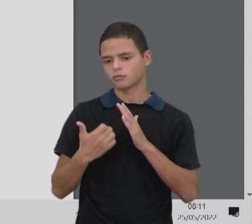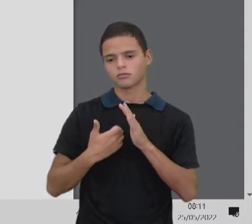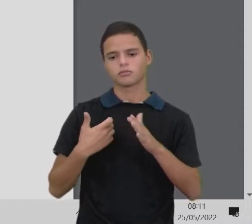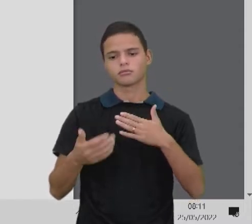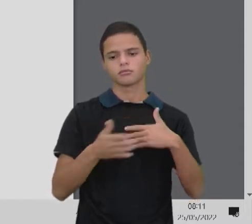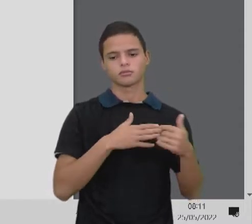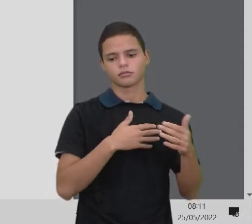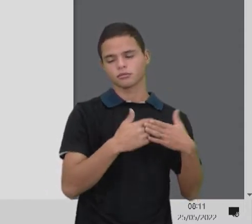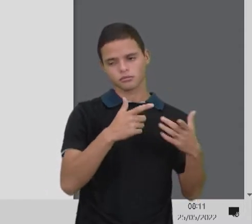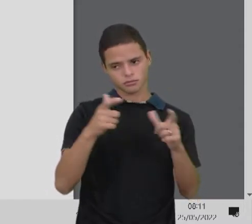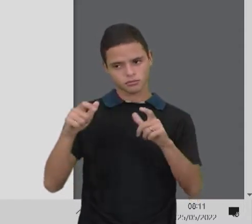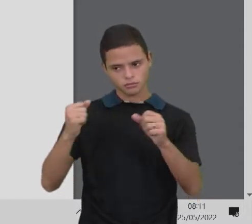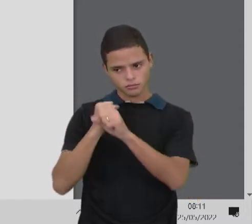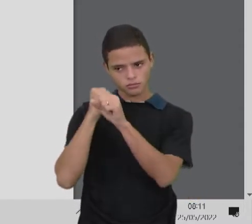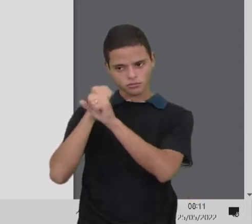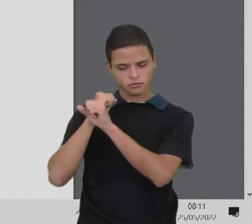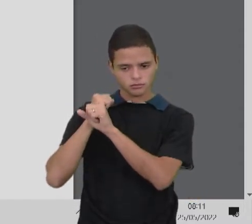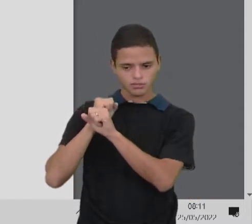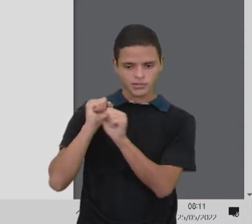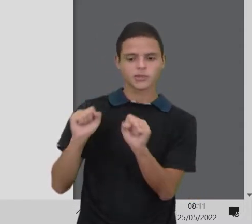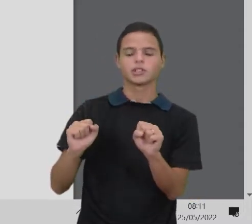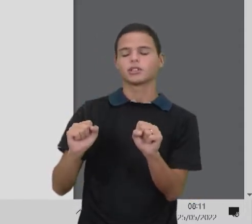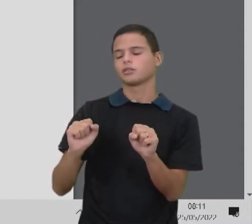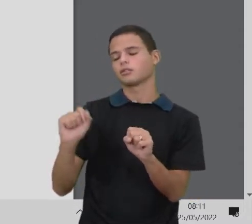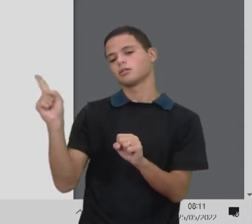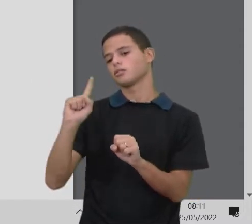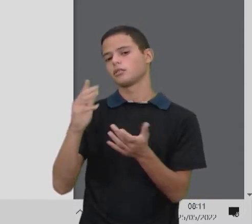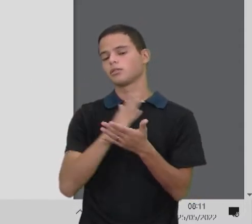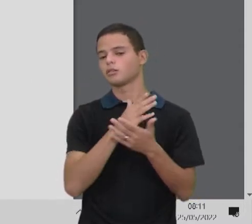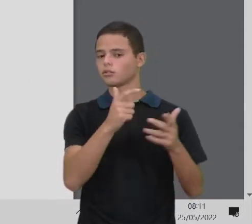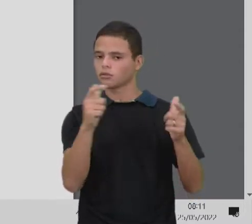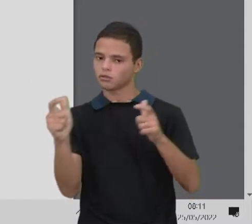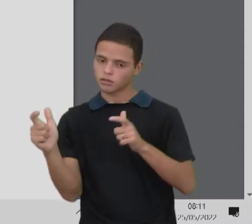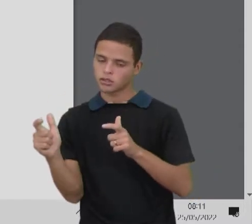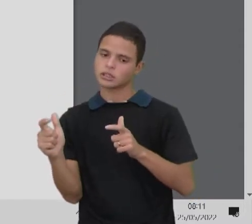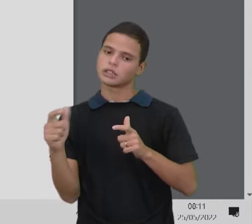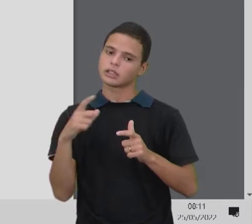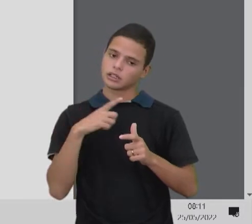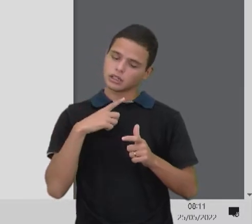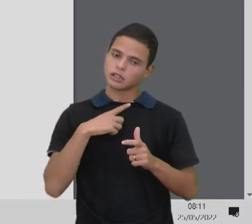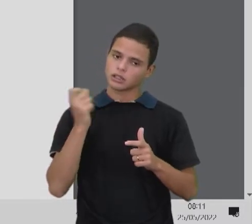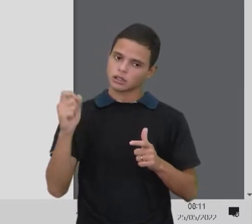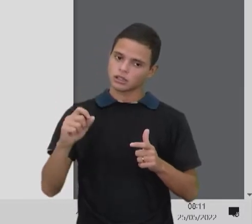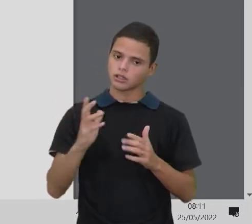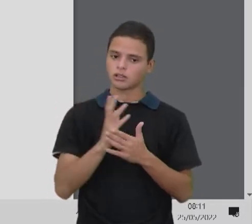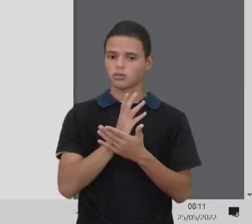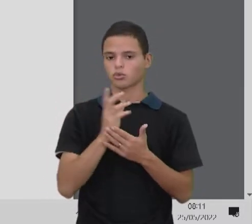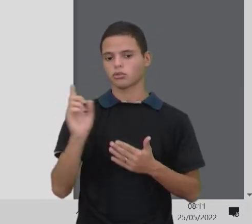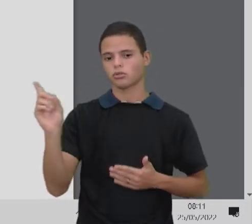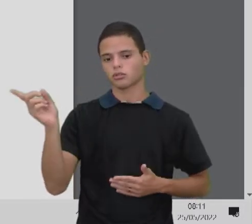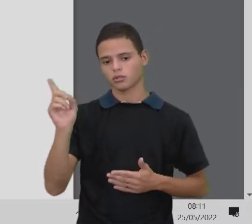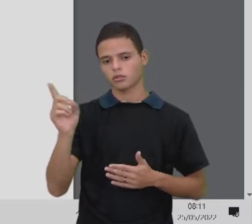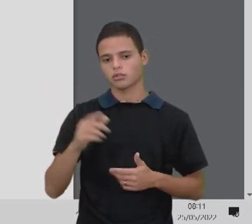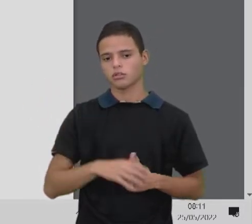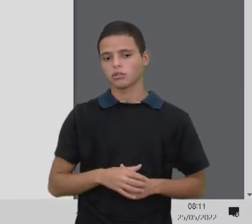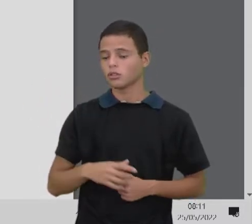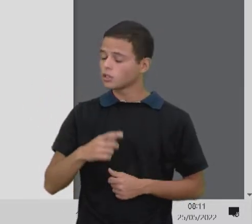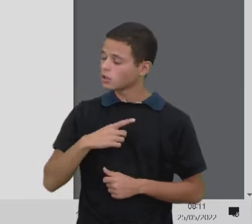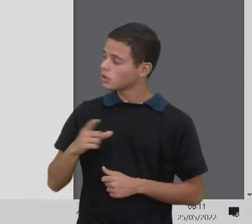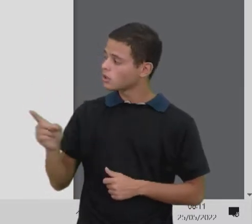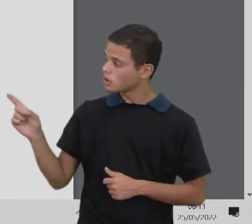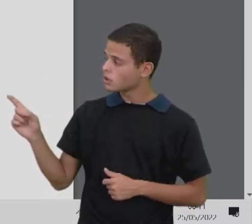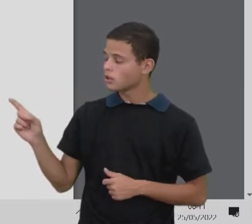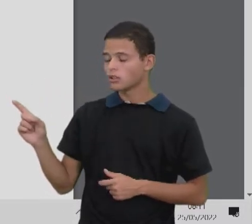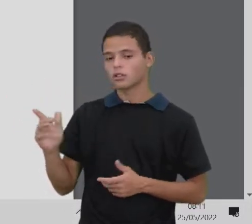lugar da cidade. Tem lugares específicos, tá? E tem também os institucionais, né? Que são